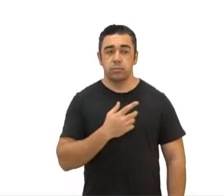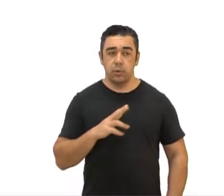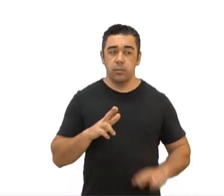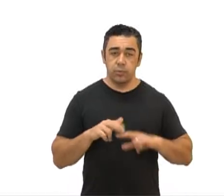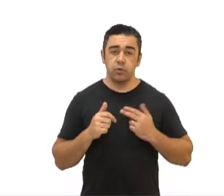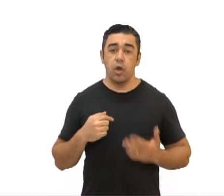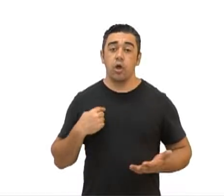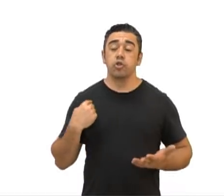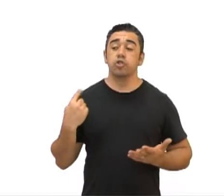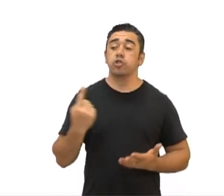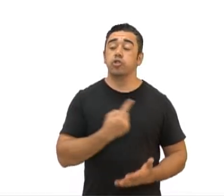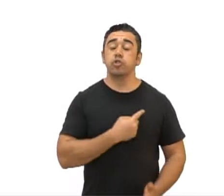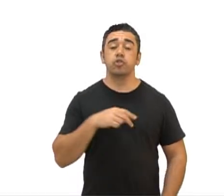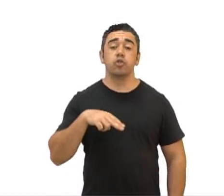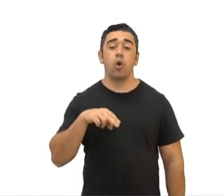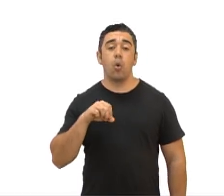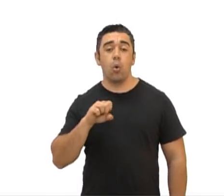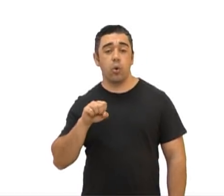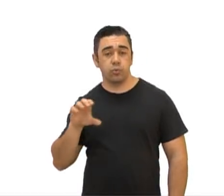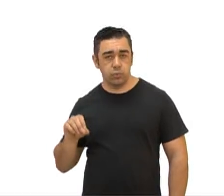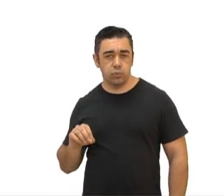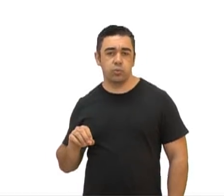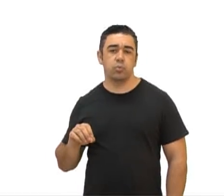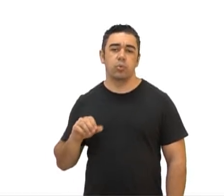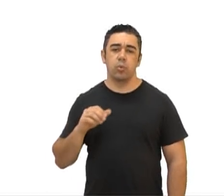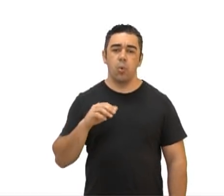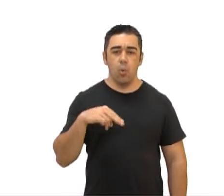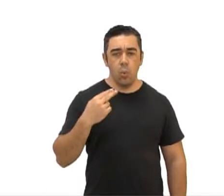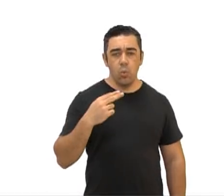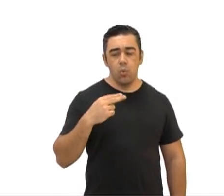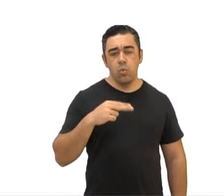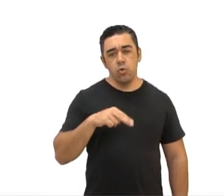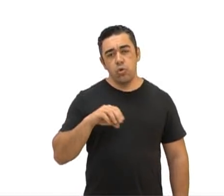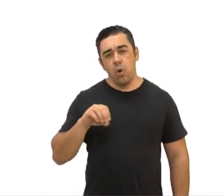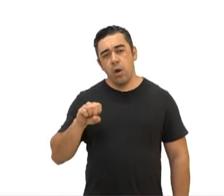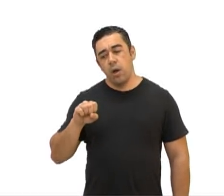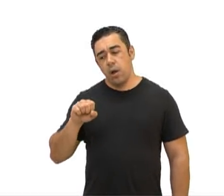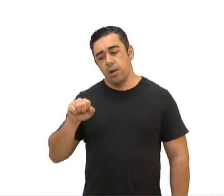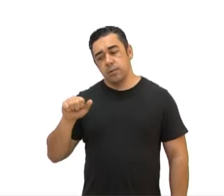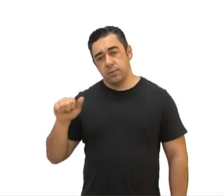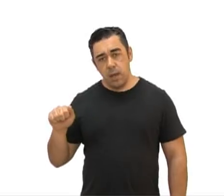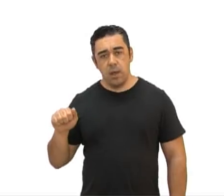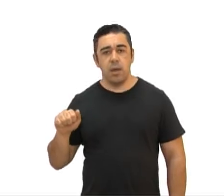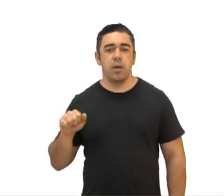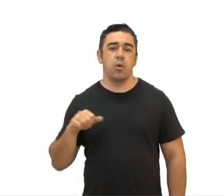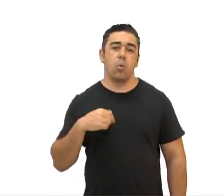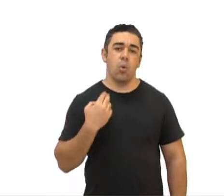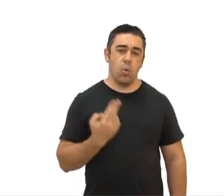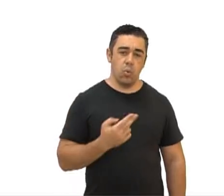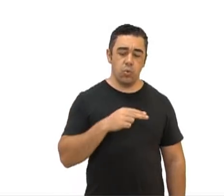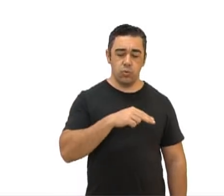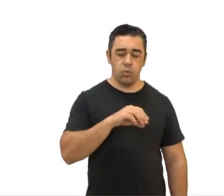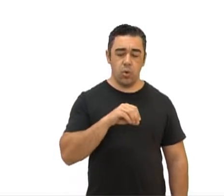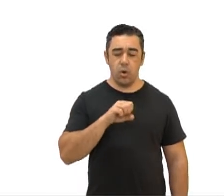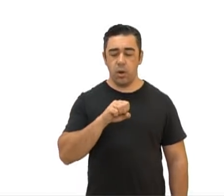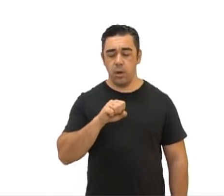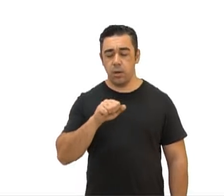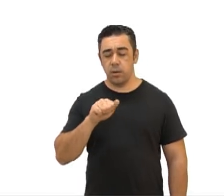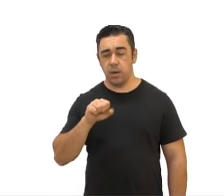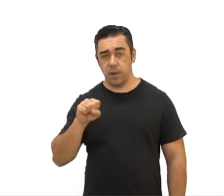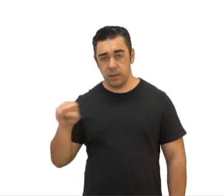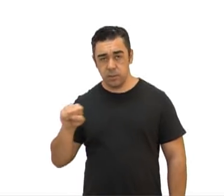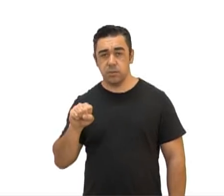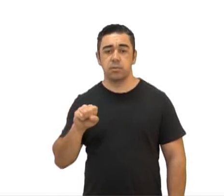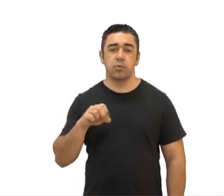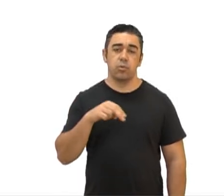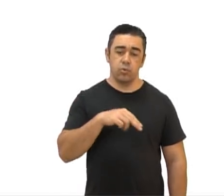que é a primeira pessoa do plural. Esse nós, ele ilustra a minha presença, do eu e de mais alguém. Então, eu e mais alguém somos nós, por